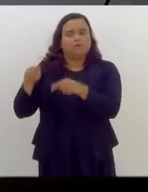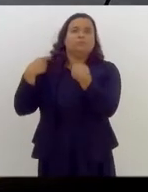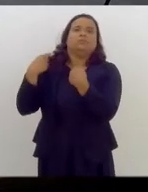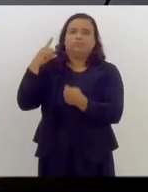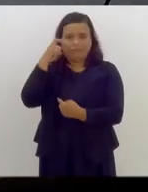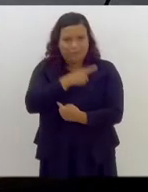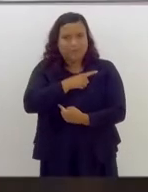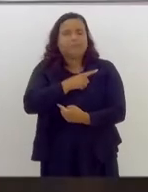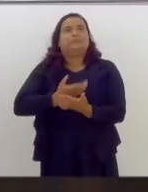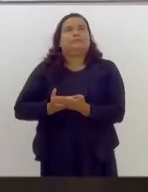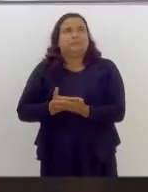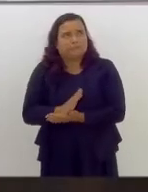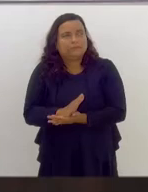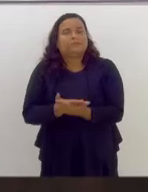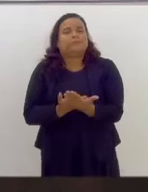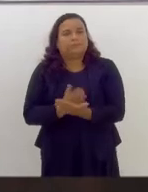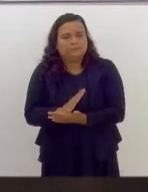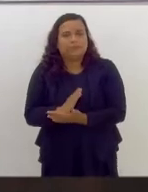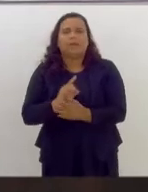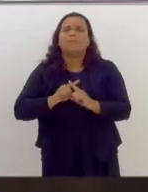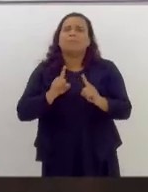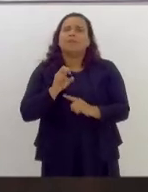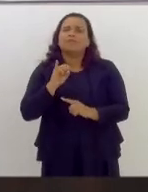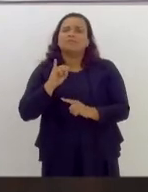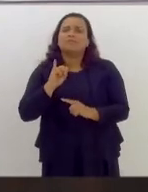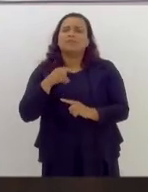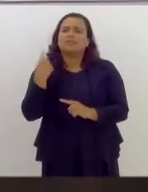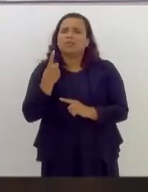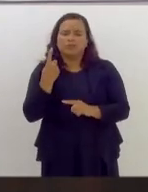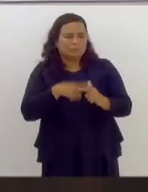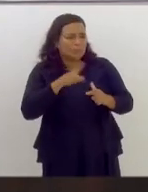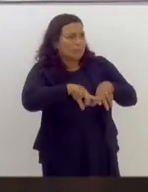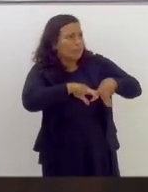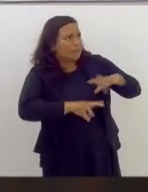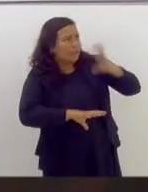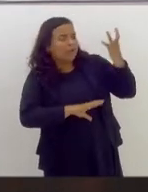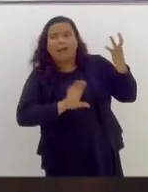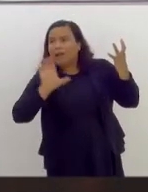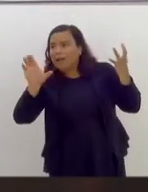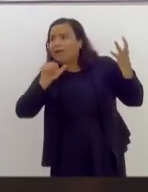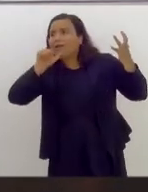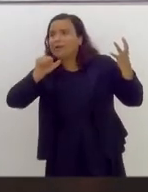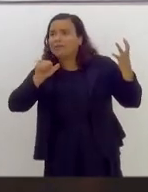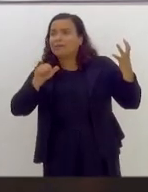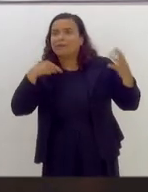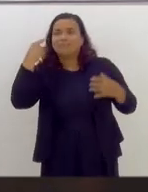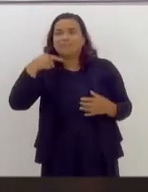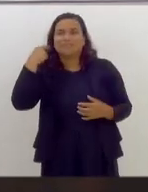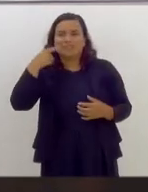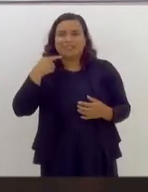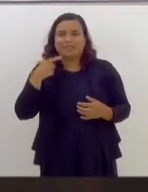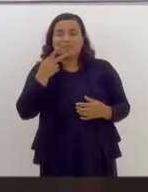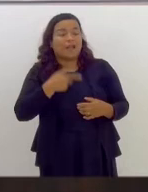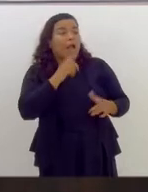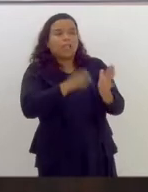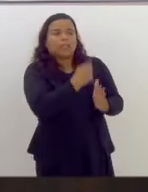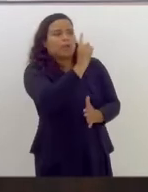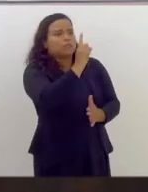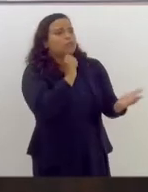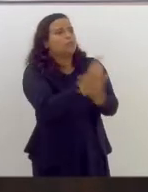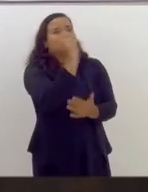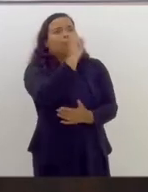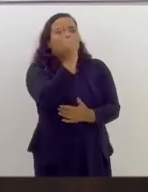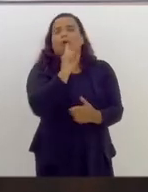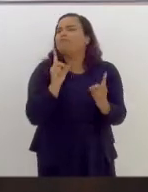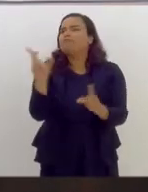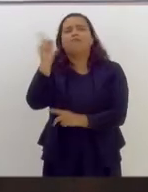uma pedra no sapato. Mas quando a gente está num sufoco, a gente, a primeira coisa que fala, não assina, não compra, não venda,